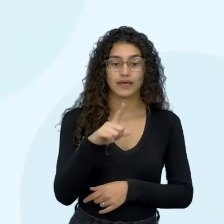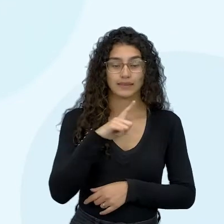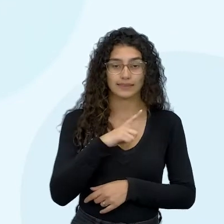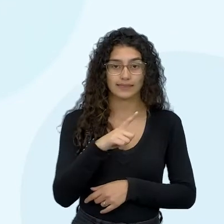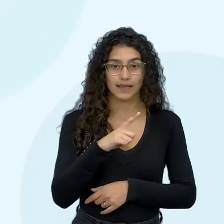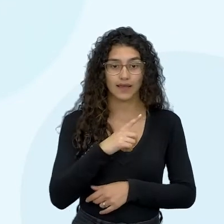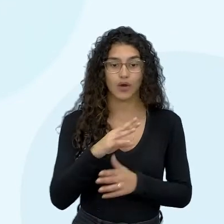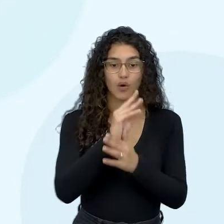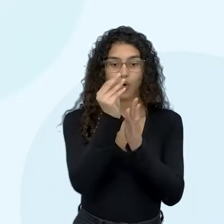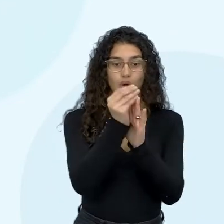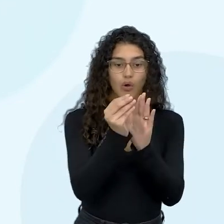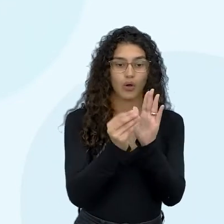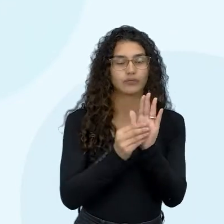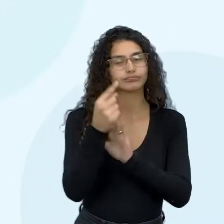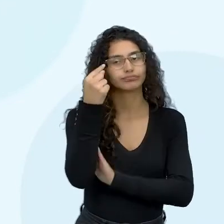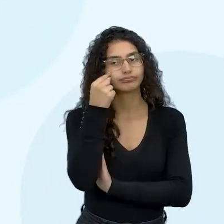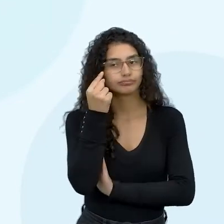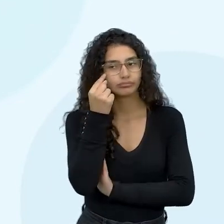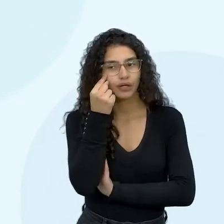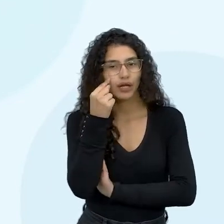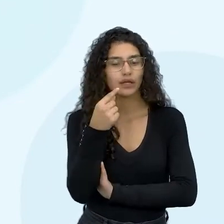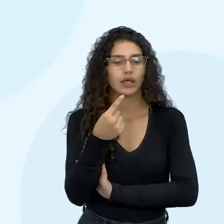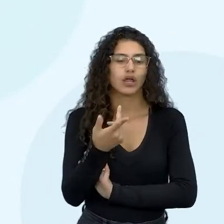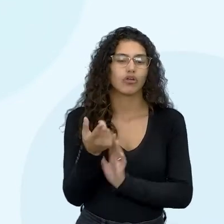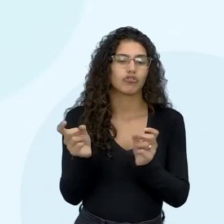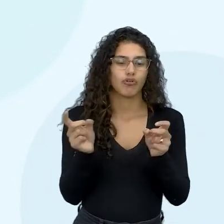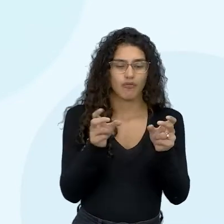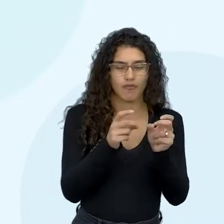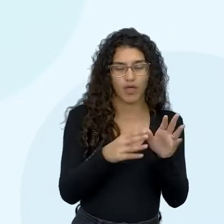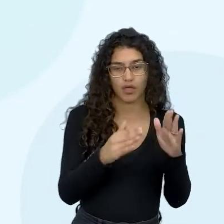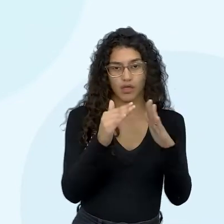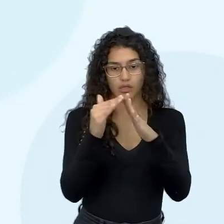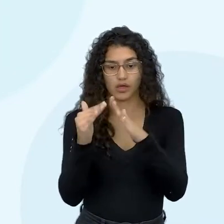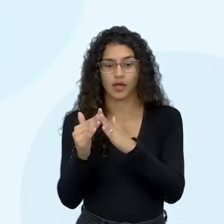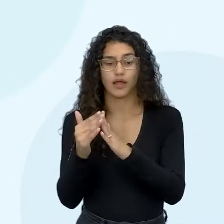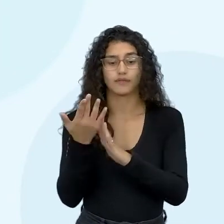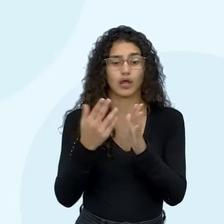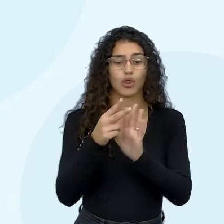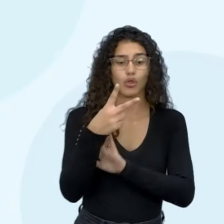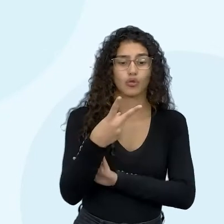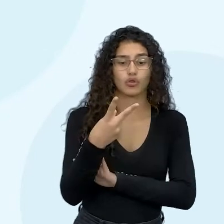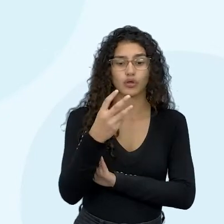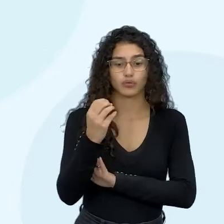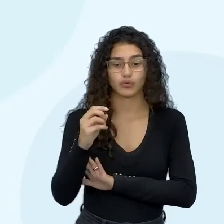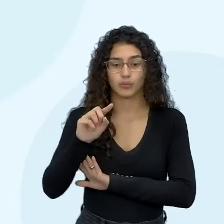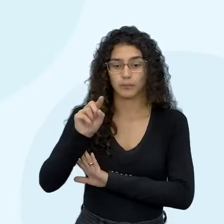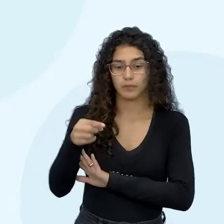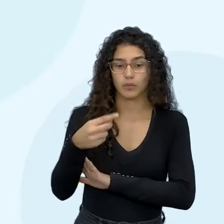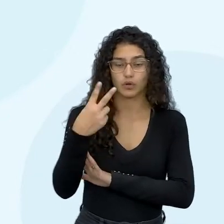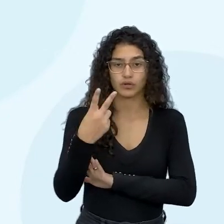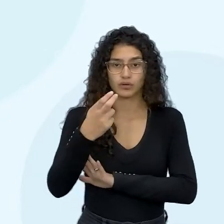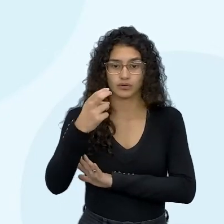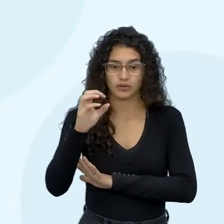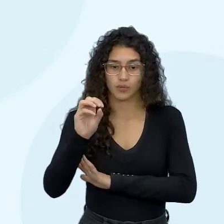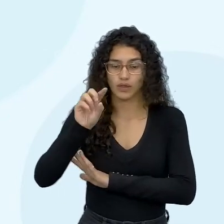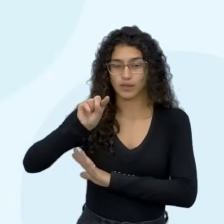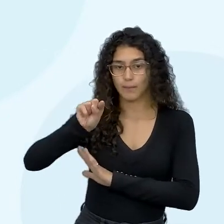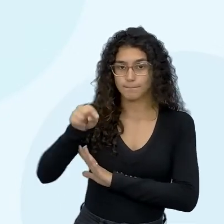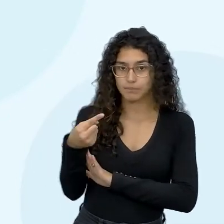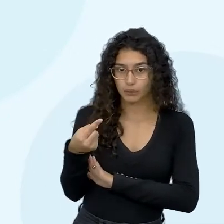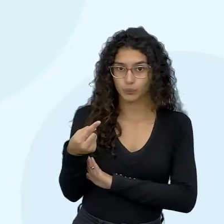eu coloquei aqui na cabeça, de venda dessa casa, que vai ser entre 200 mil e 250